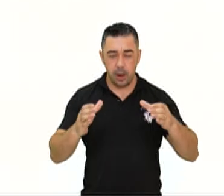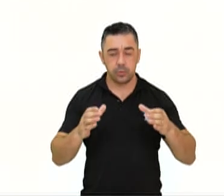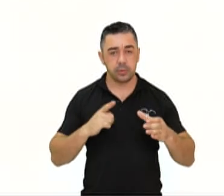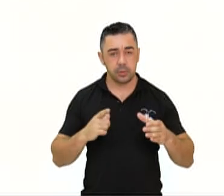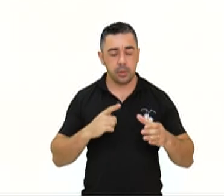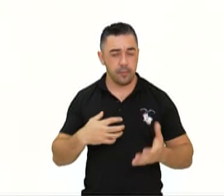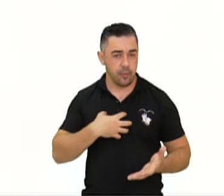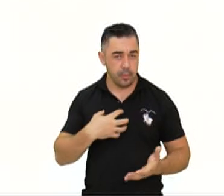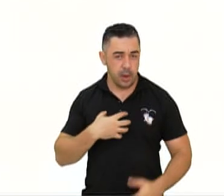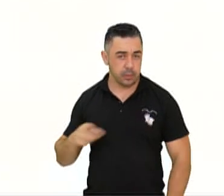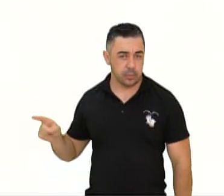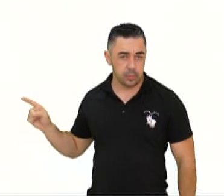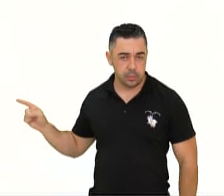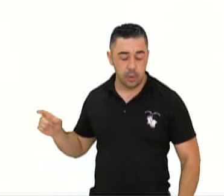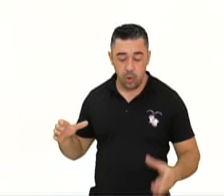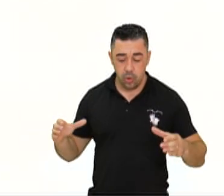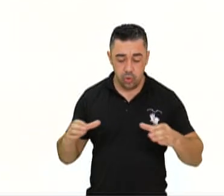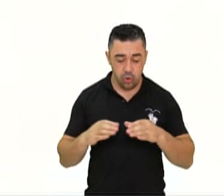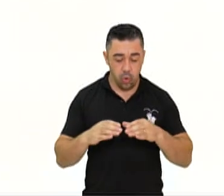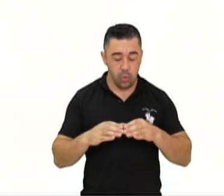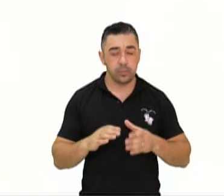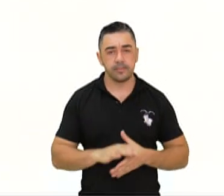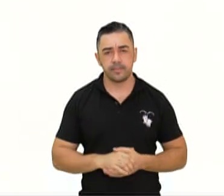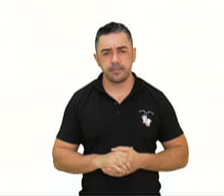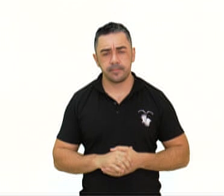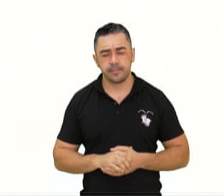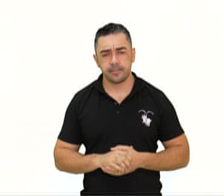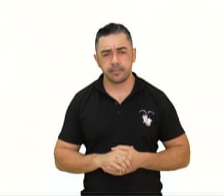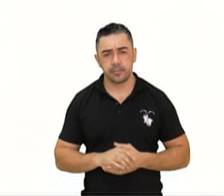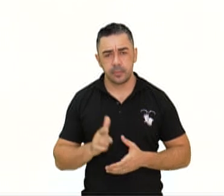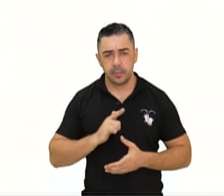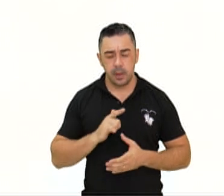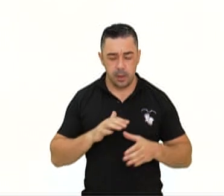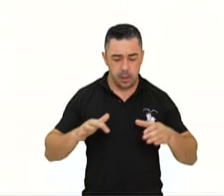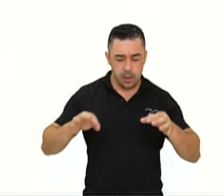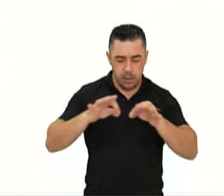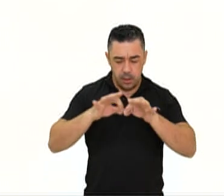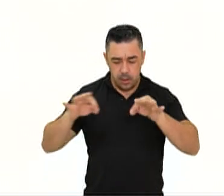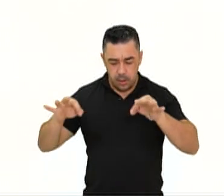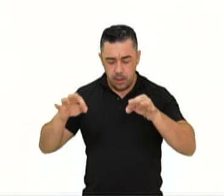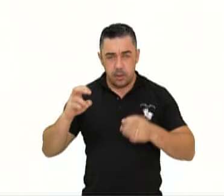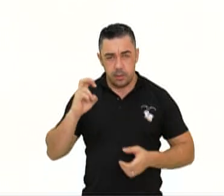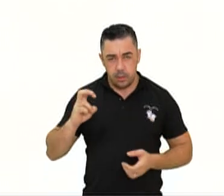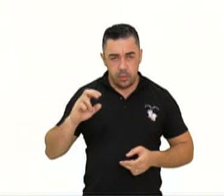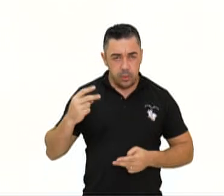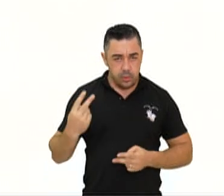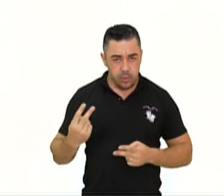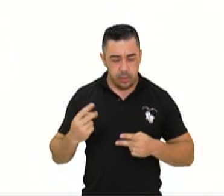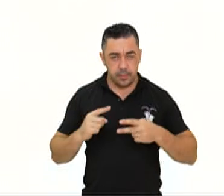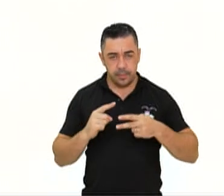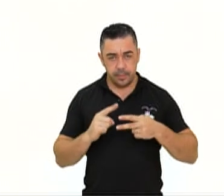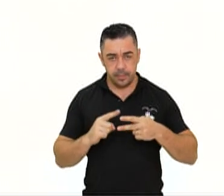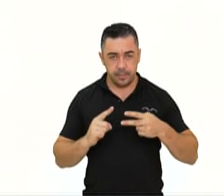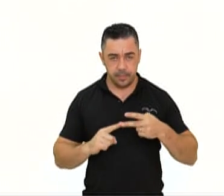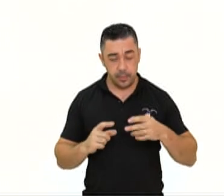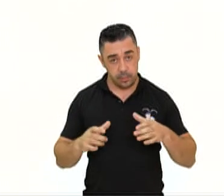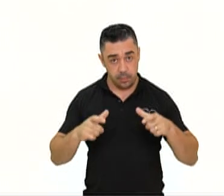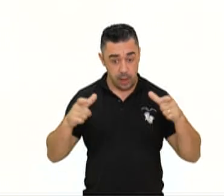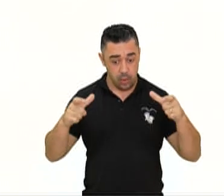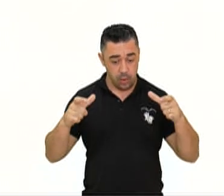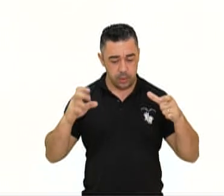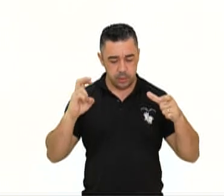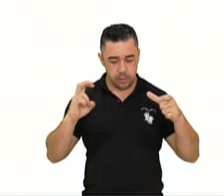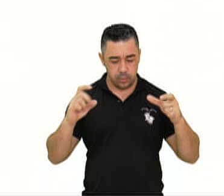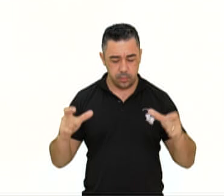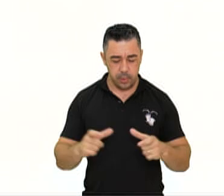o formato de um tronco de cone, cujos raios das bases são 5 e 2. Então, 5 raio maior,